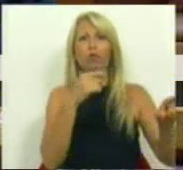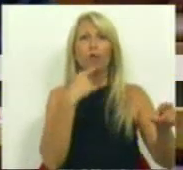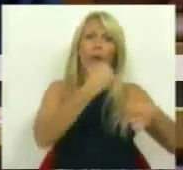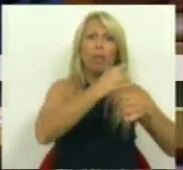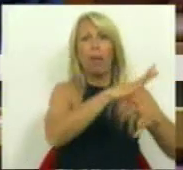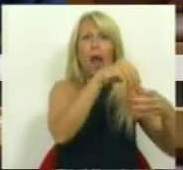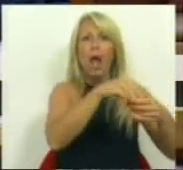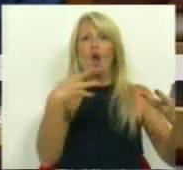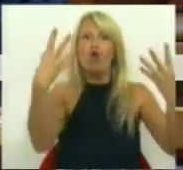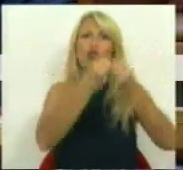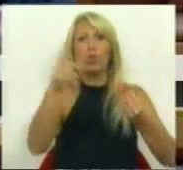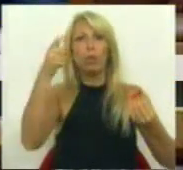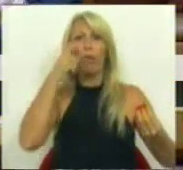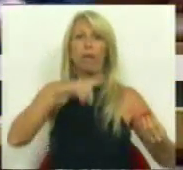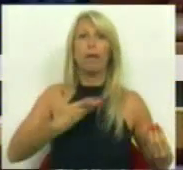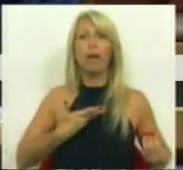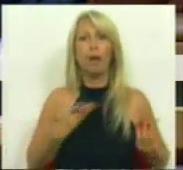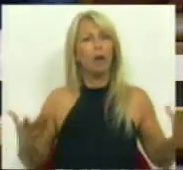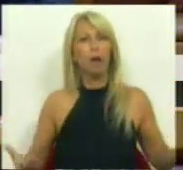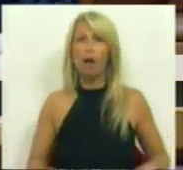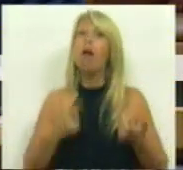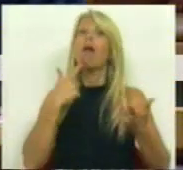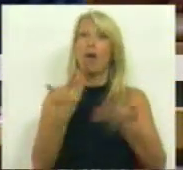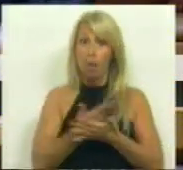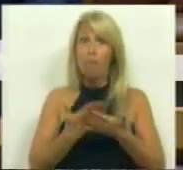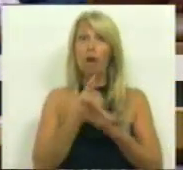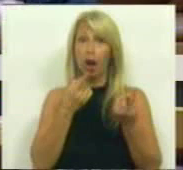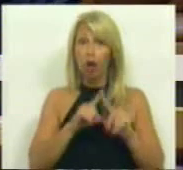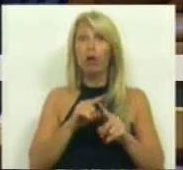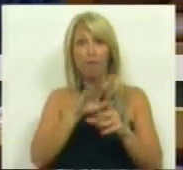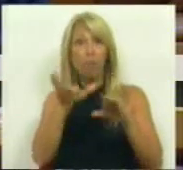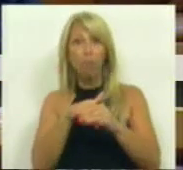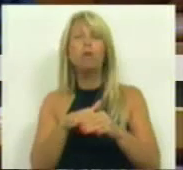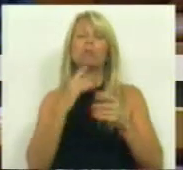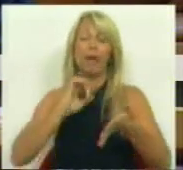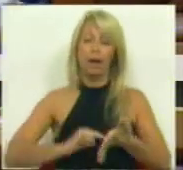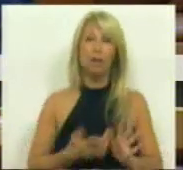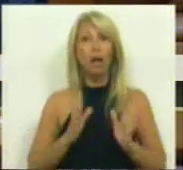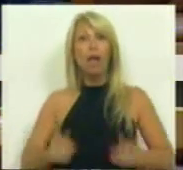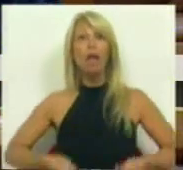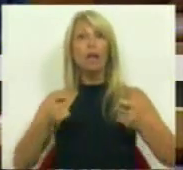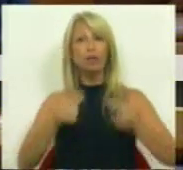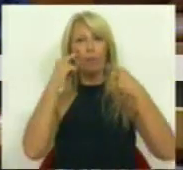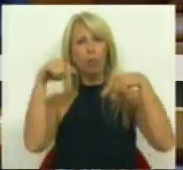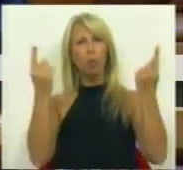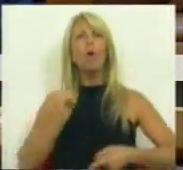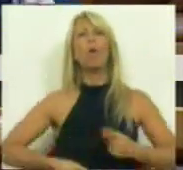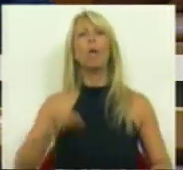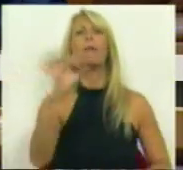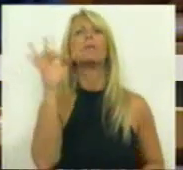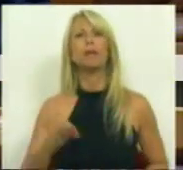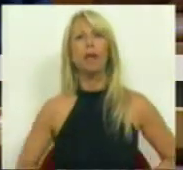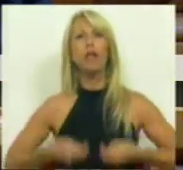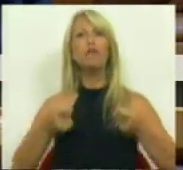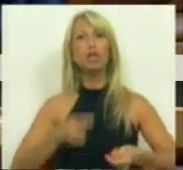os credores, com certeza. Regressar aos mercados é necessário, mas é preciso investimento público. Qual é a cota de investimento público